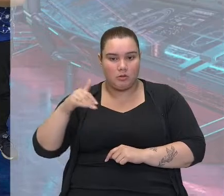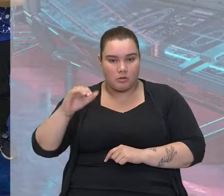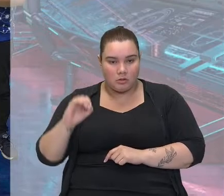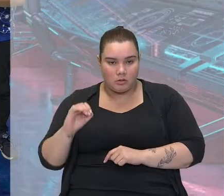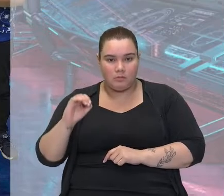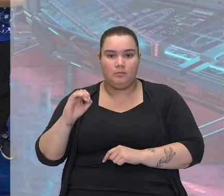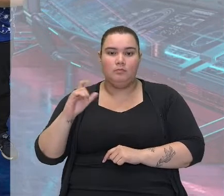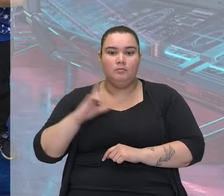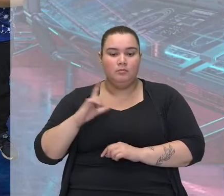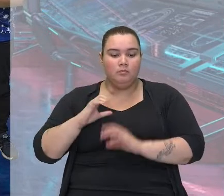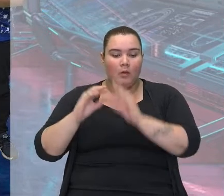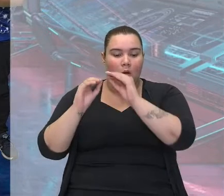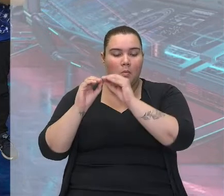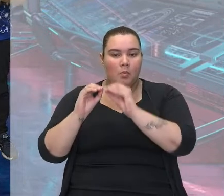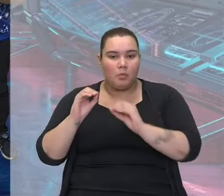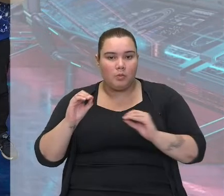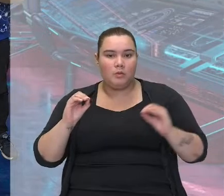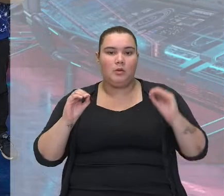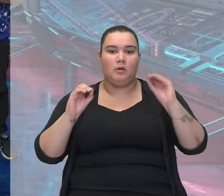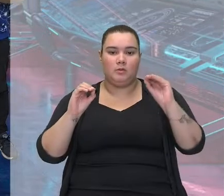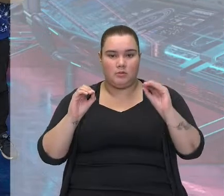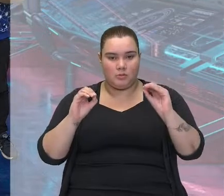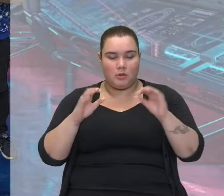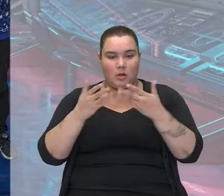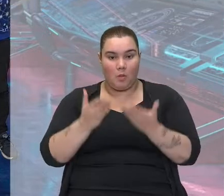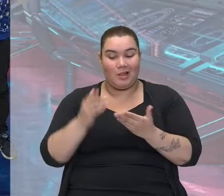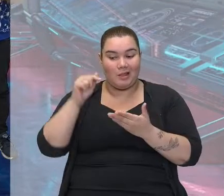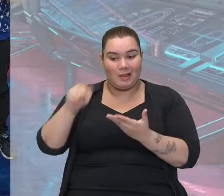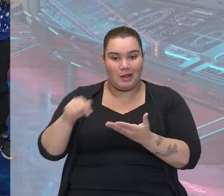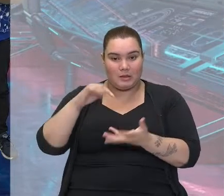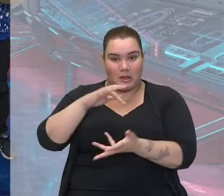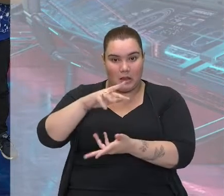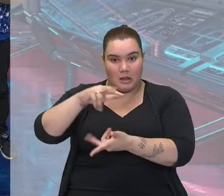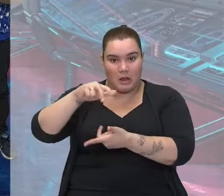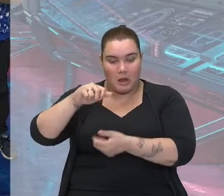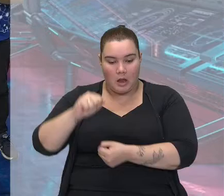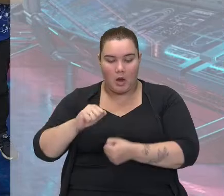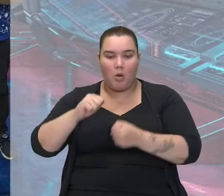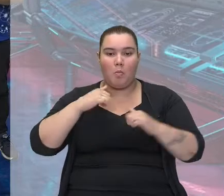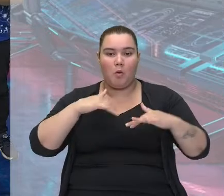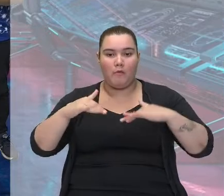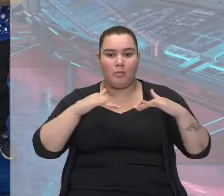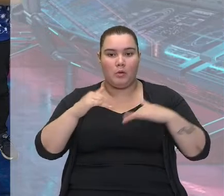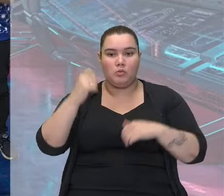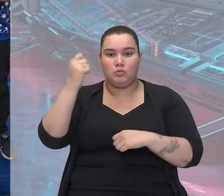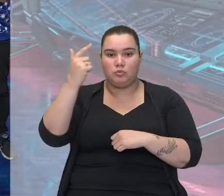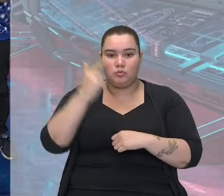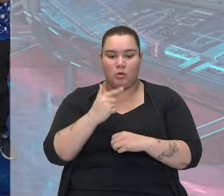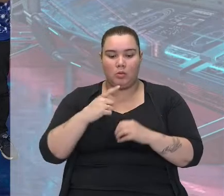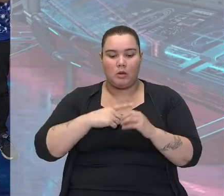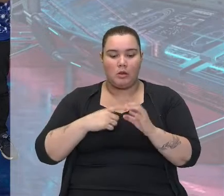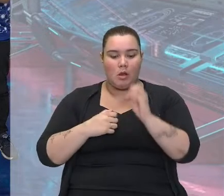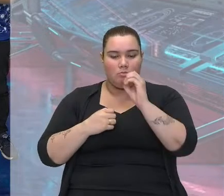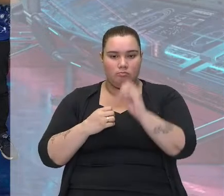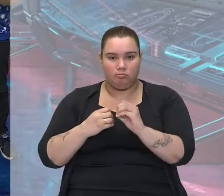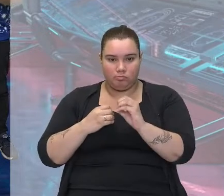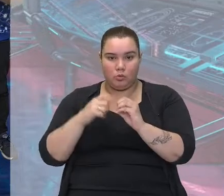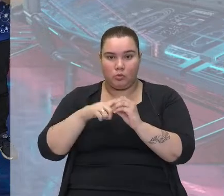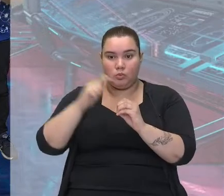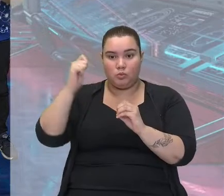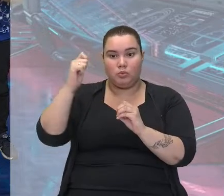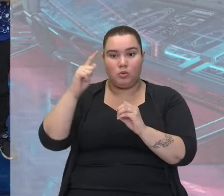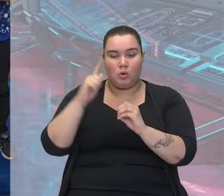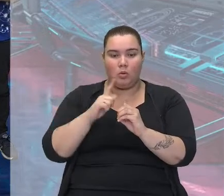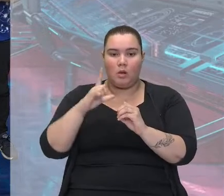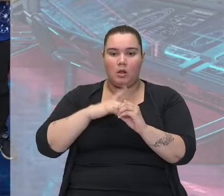movimento orbital, né, em redor do Sol. Durante esse movimento, a Terra permanece, né, orientada da mesma maneira em